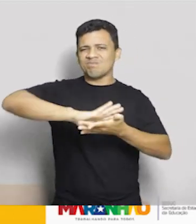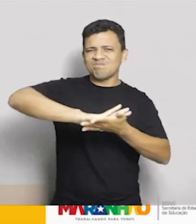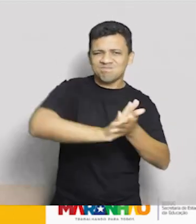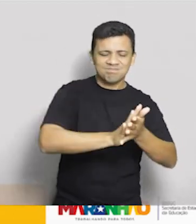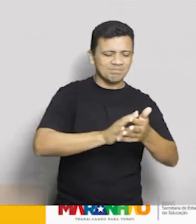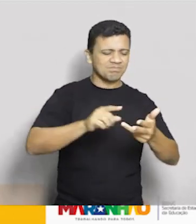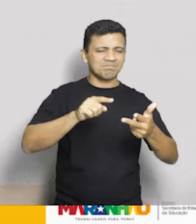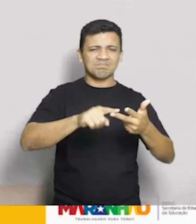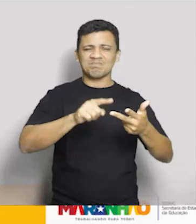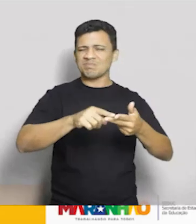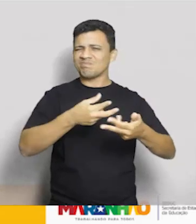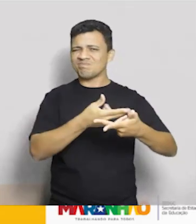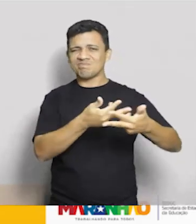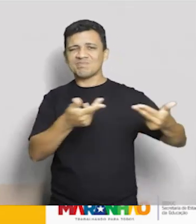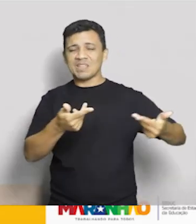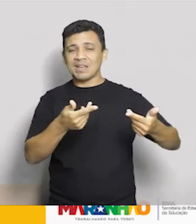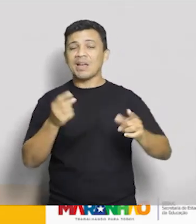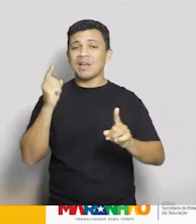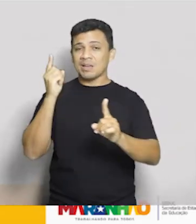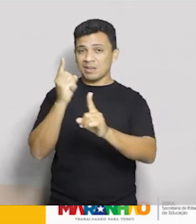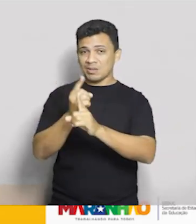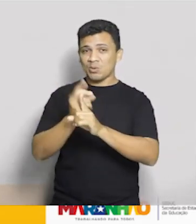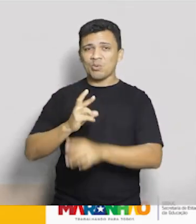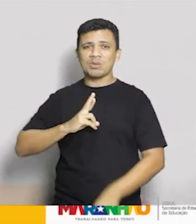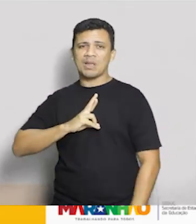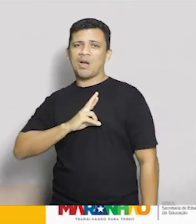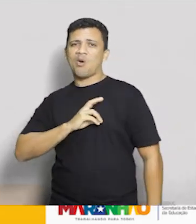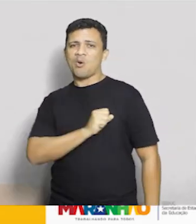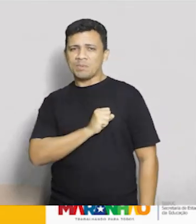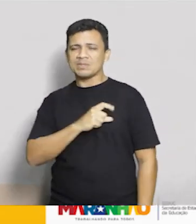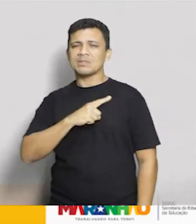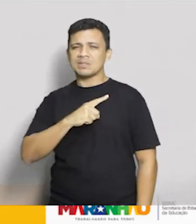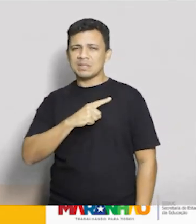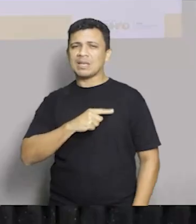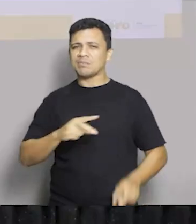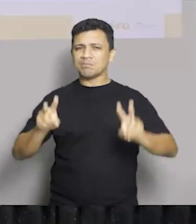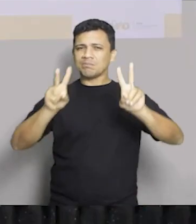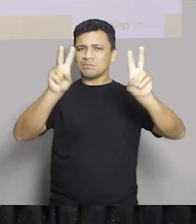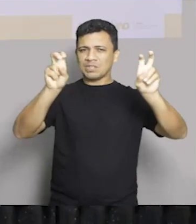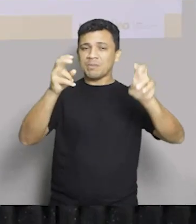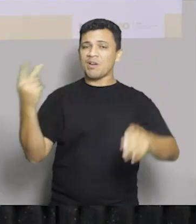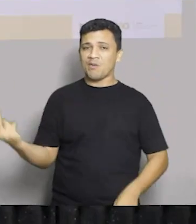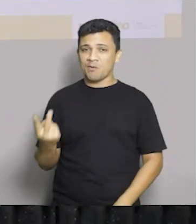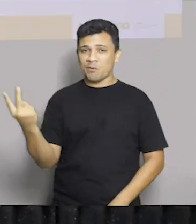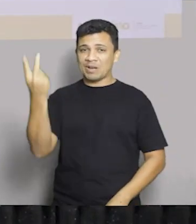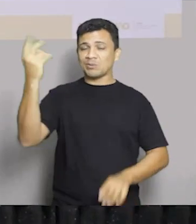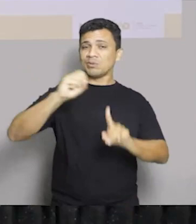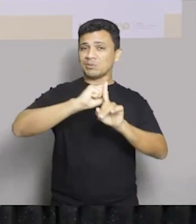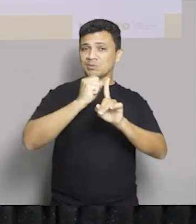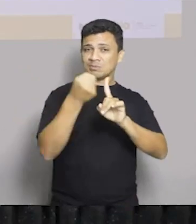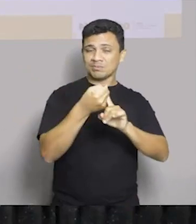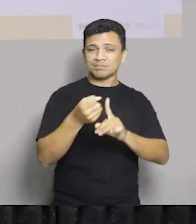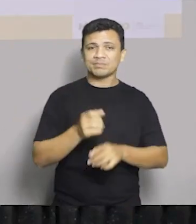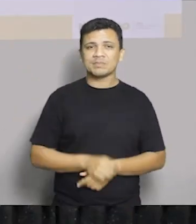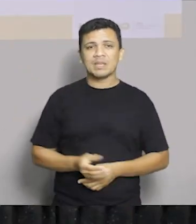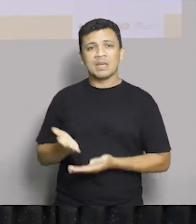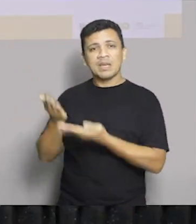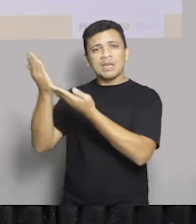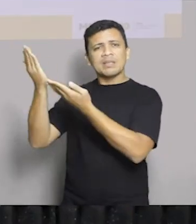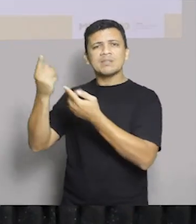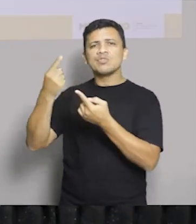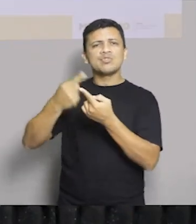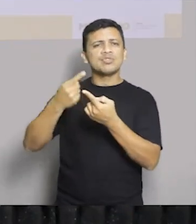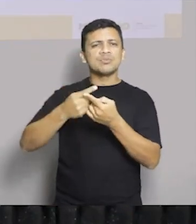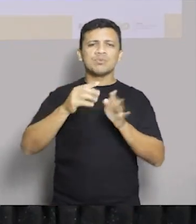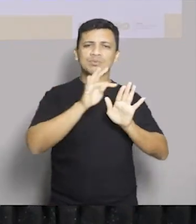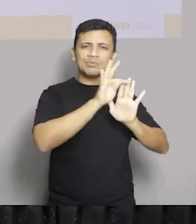Então você encontra romances que tratam sobre esses valores sociais esse tipo de texto para você ler ele